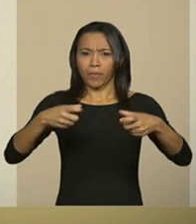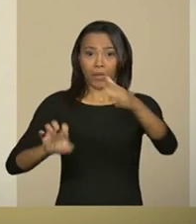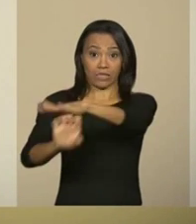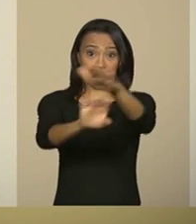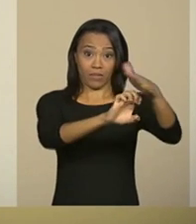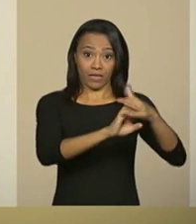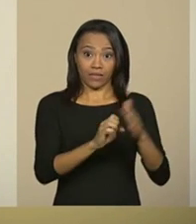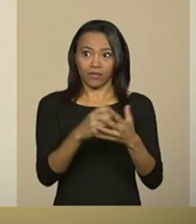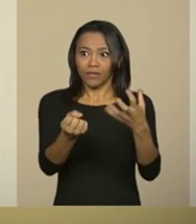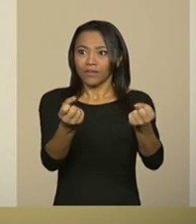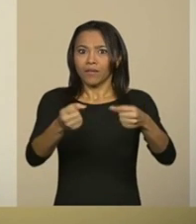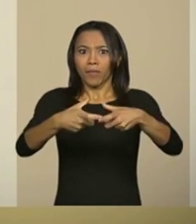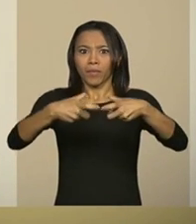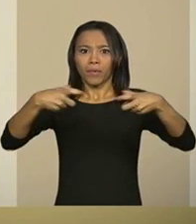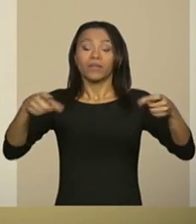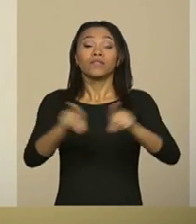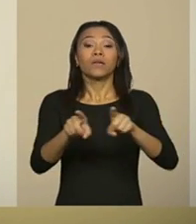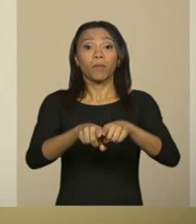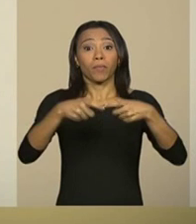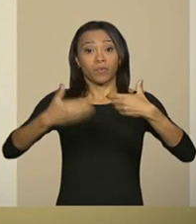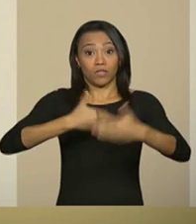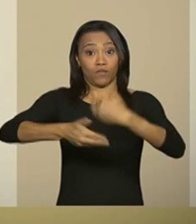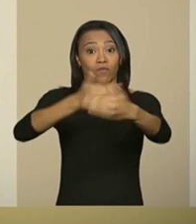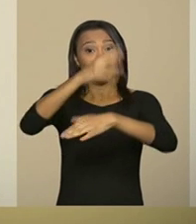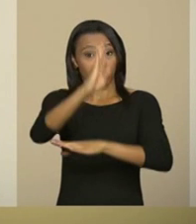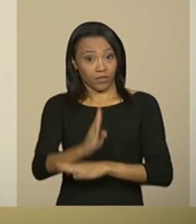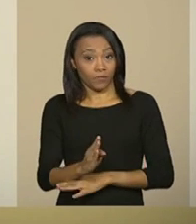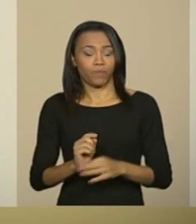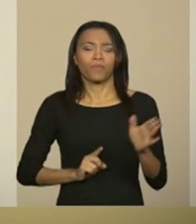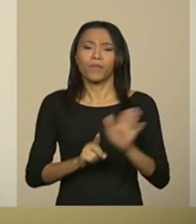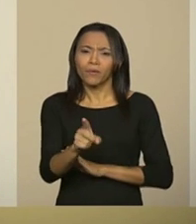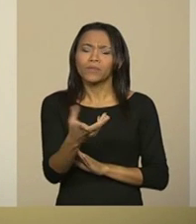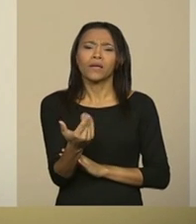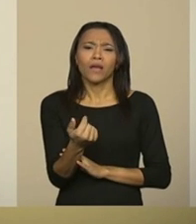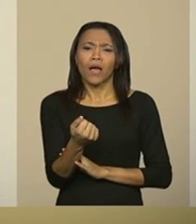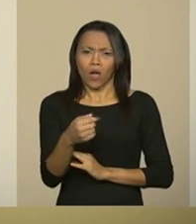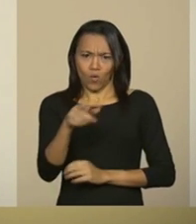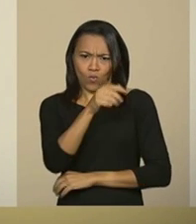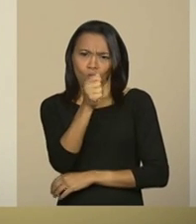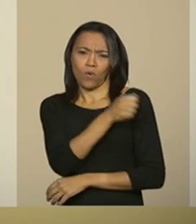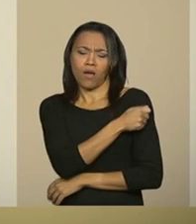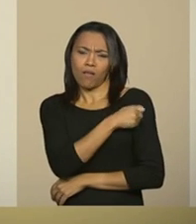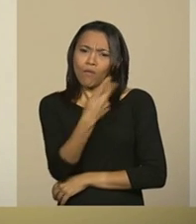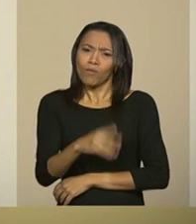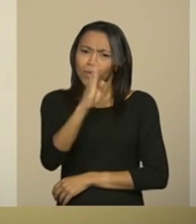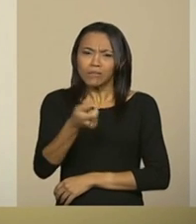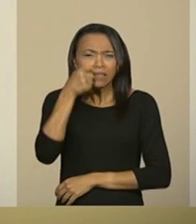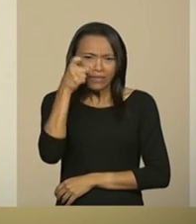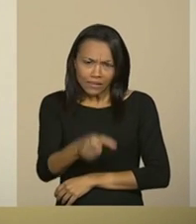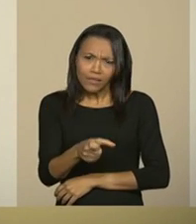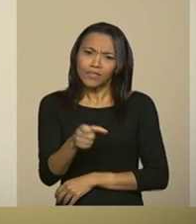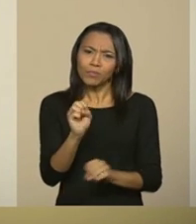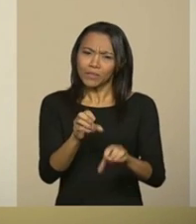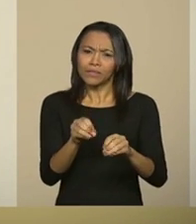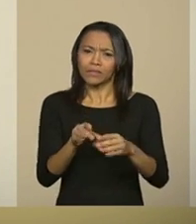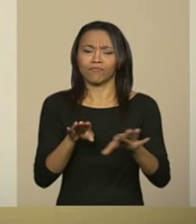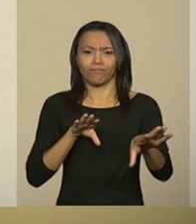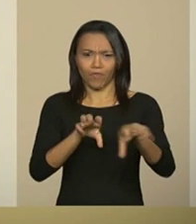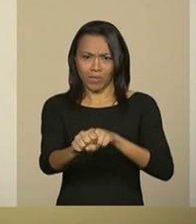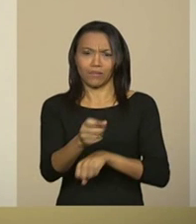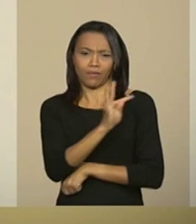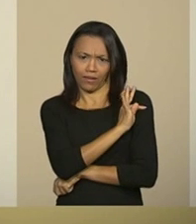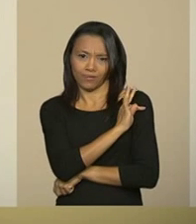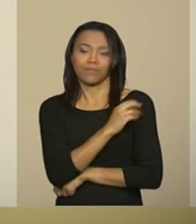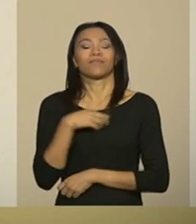e geramos mais crescimento para o brasil a presidenta o estudante brasileiro tem mostrado interesse pelo ensino técnico a thein sein